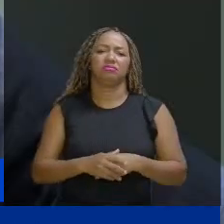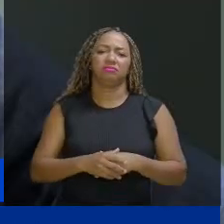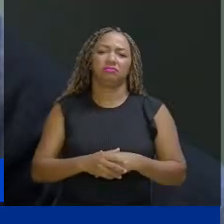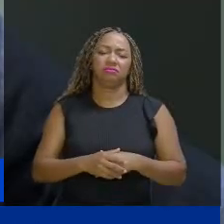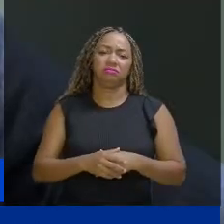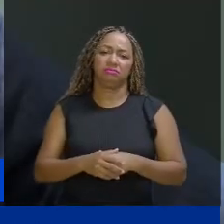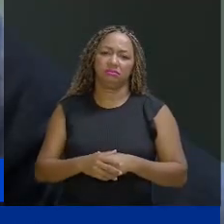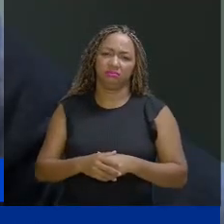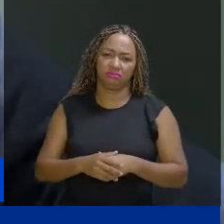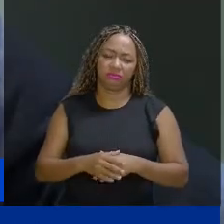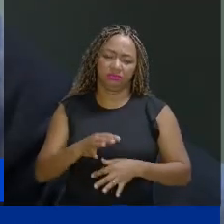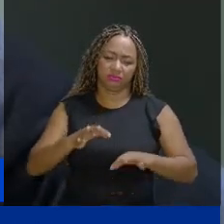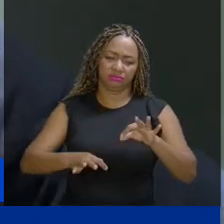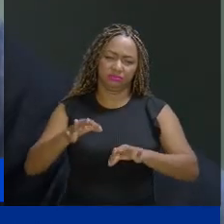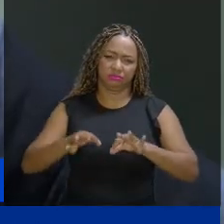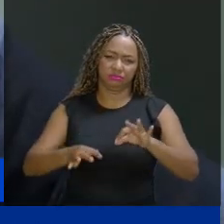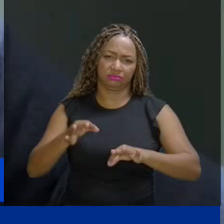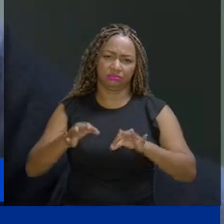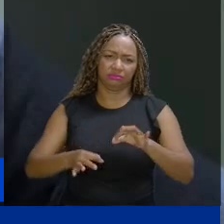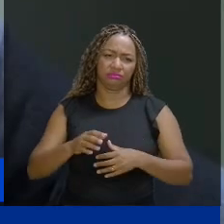colegas.